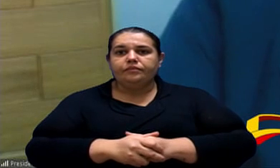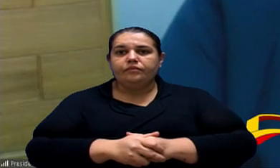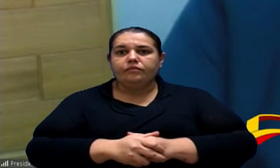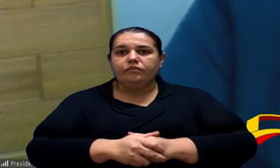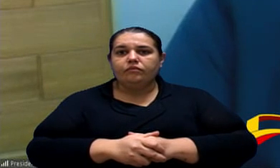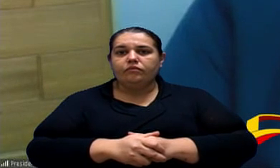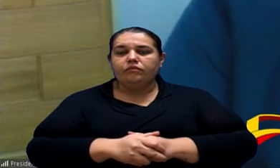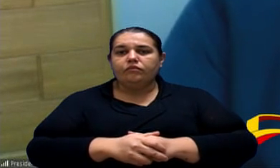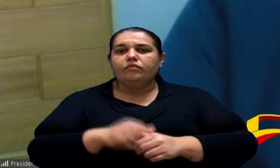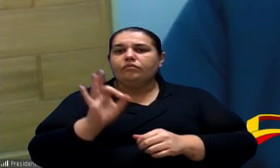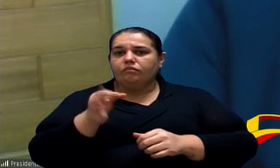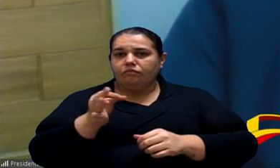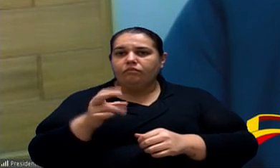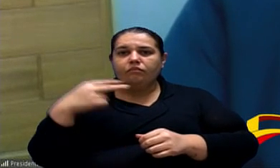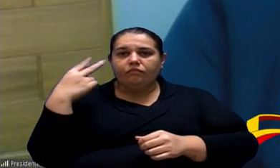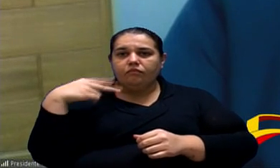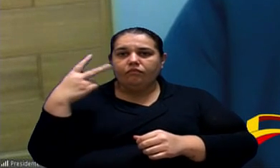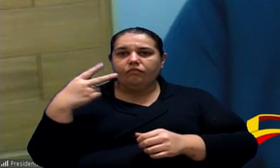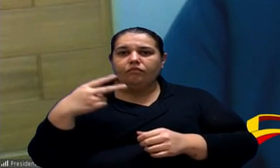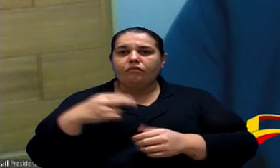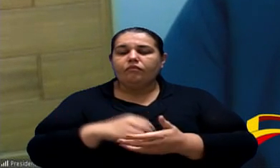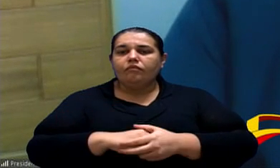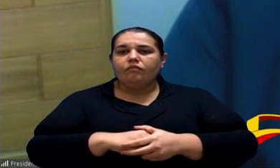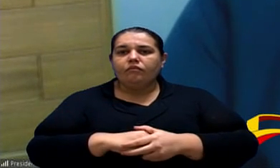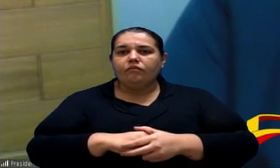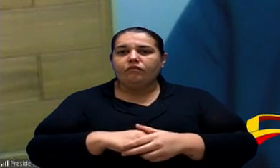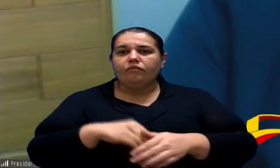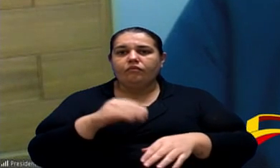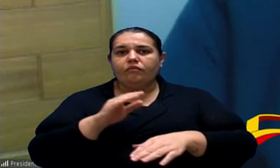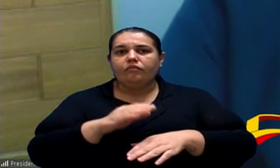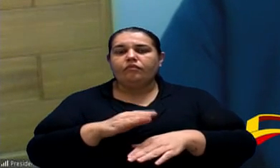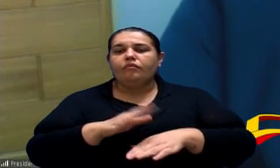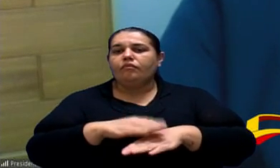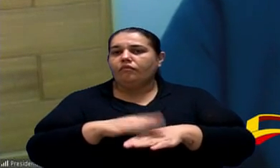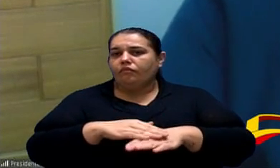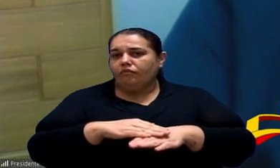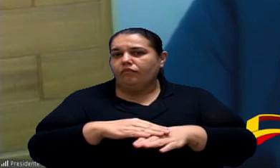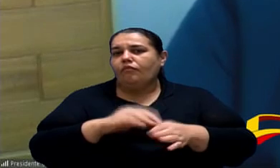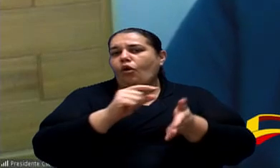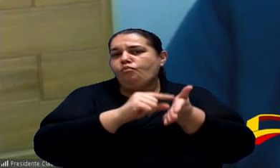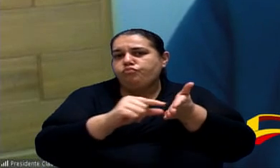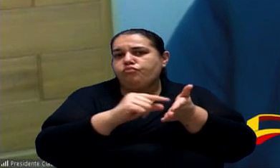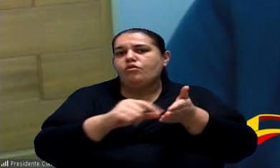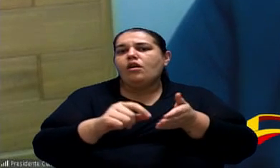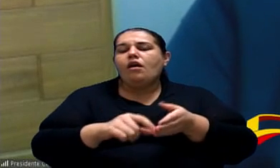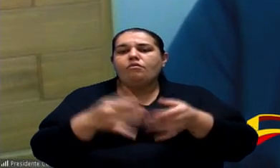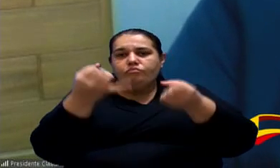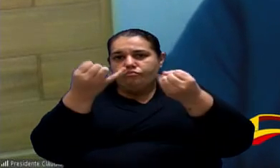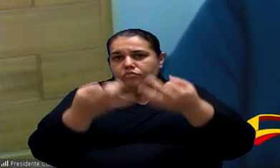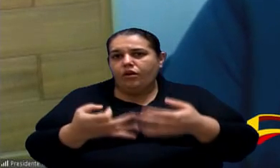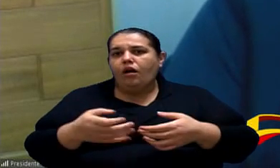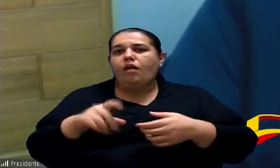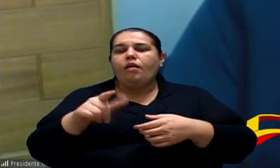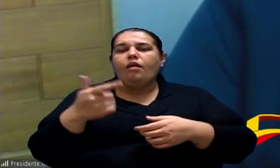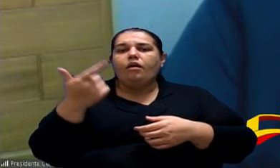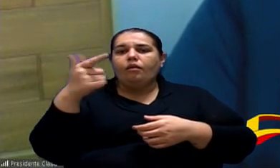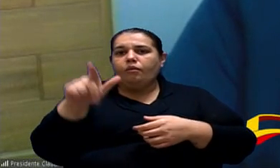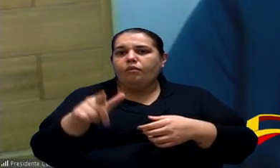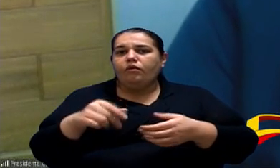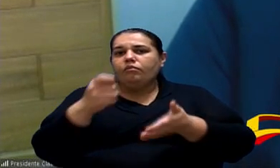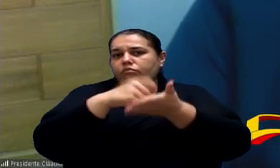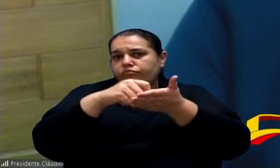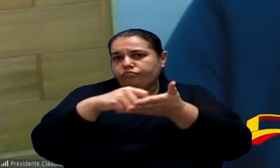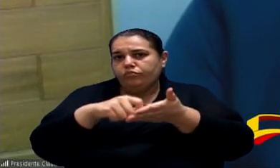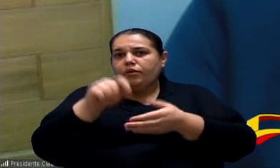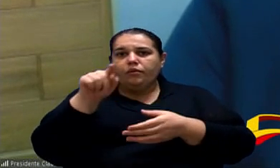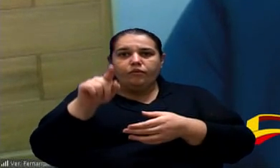Então vai ser feita a emenda, vereador, e depois nós vamos passar para Vossa Excelência a autorização para a assinatura